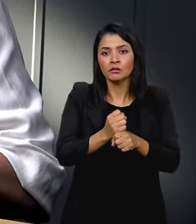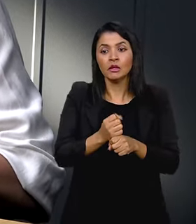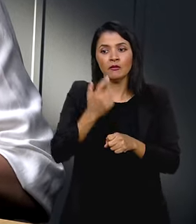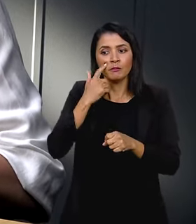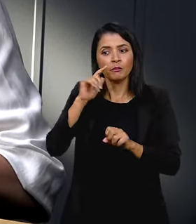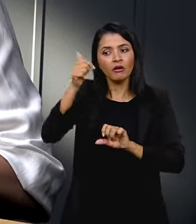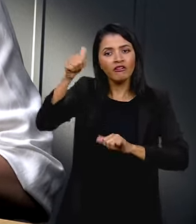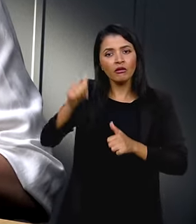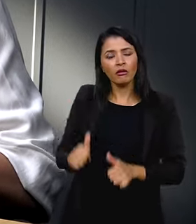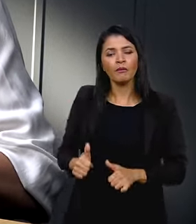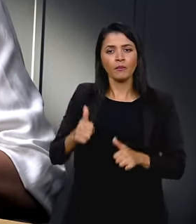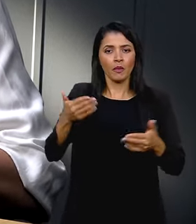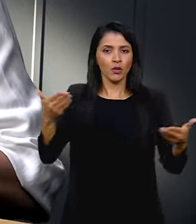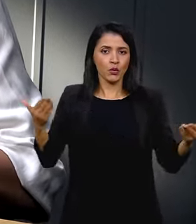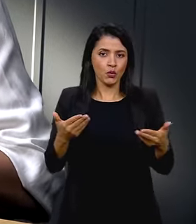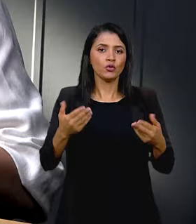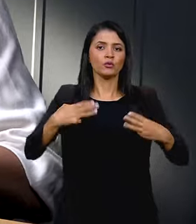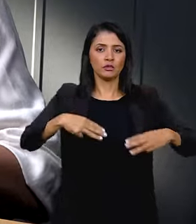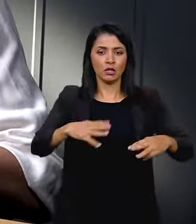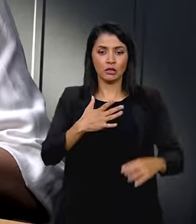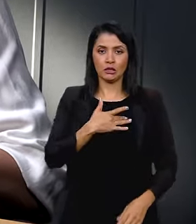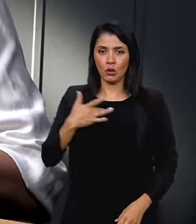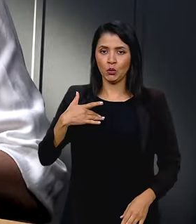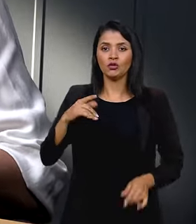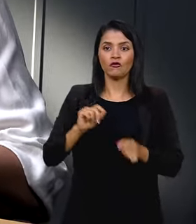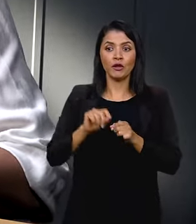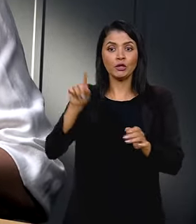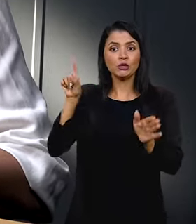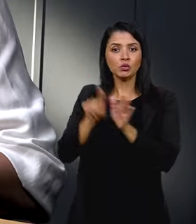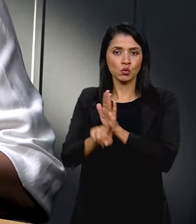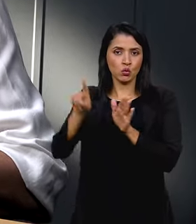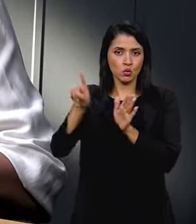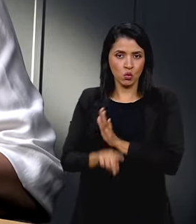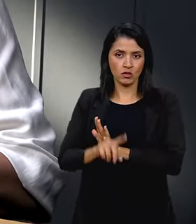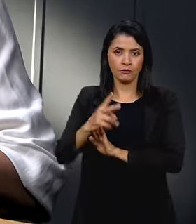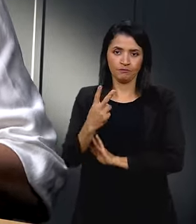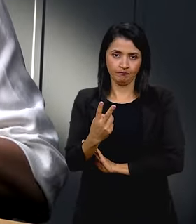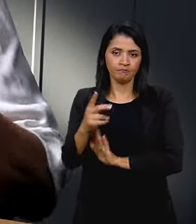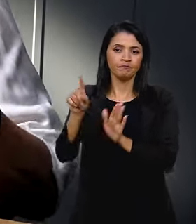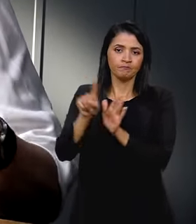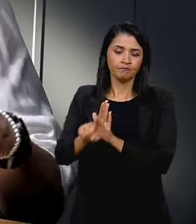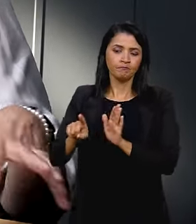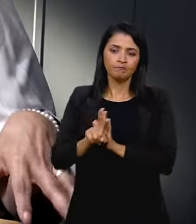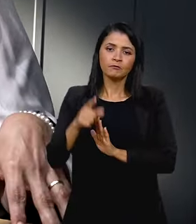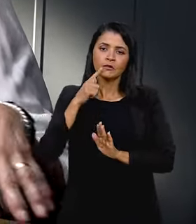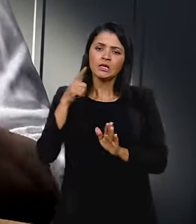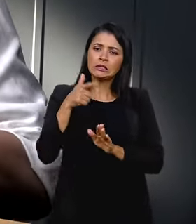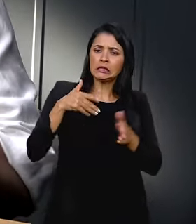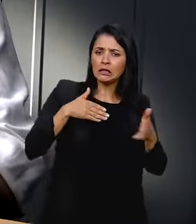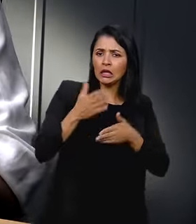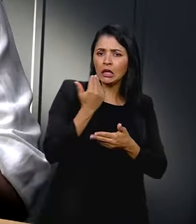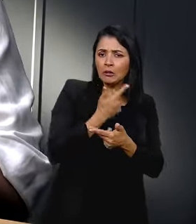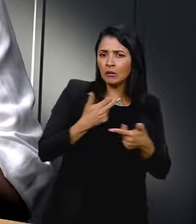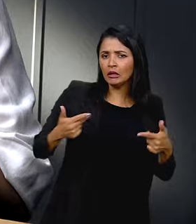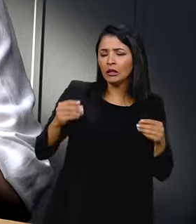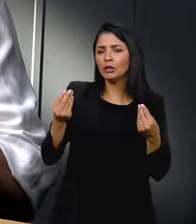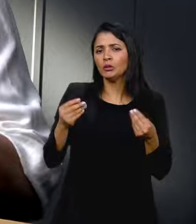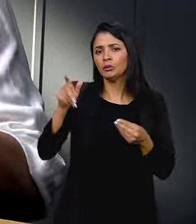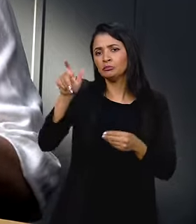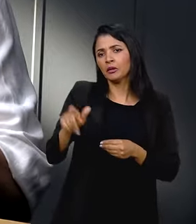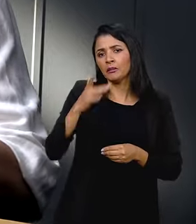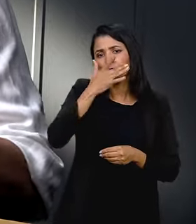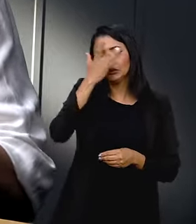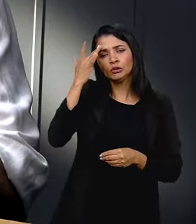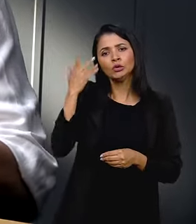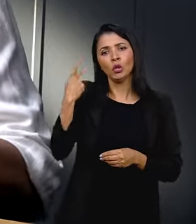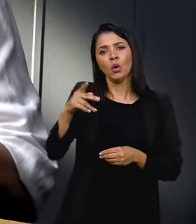Ministério da Saúde ele aplica duas perguntas para medir a situação de acesso econômico aos alimentos ali no